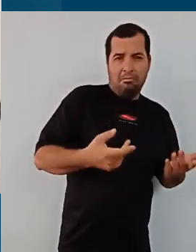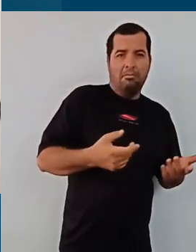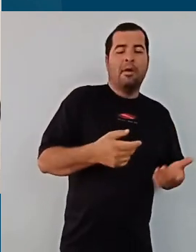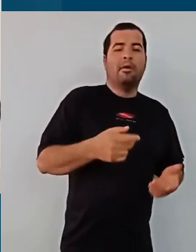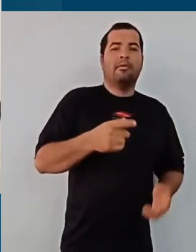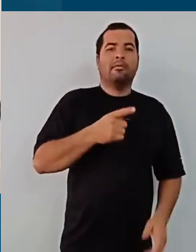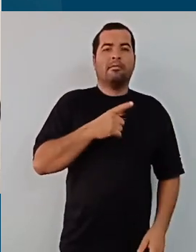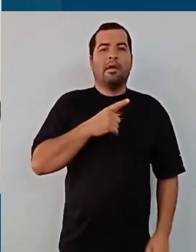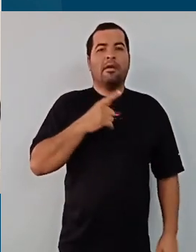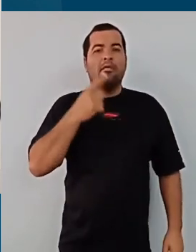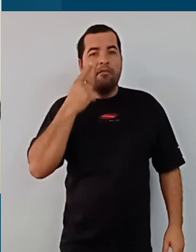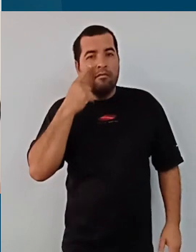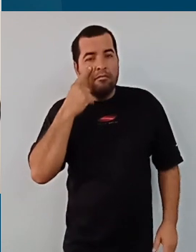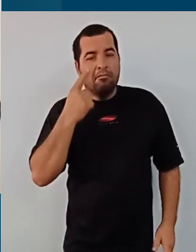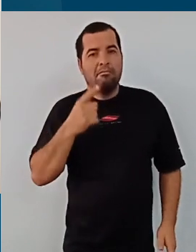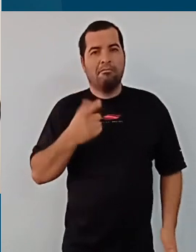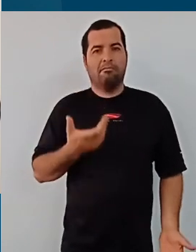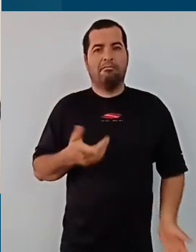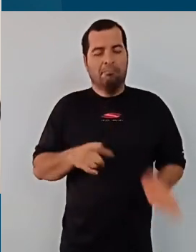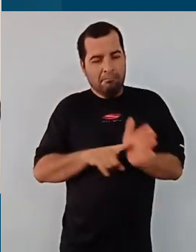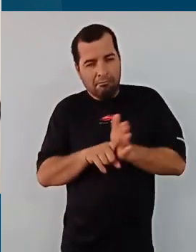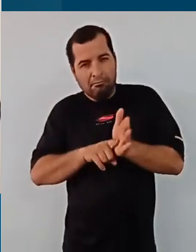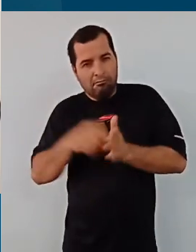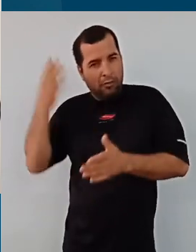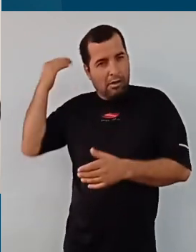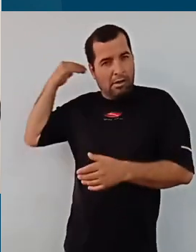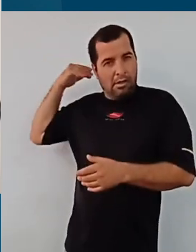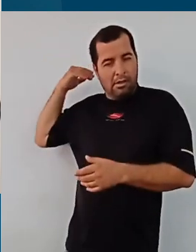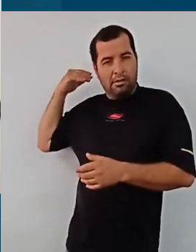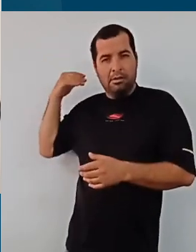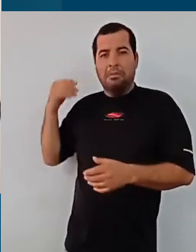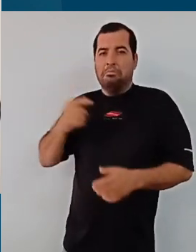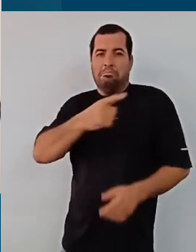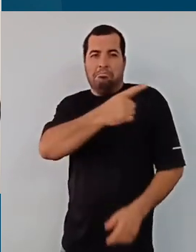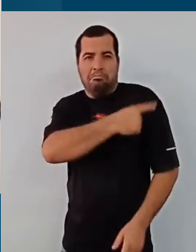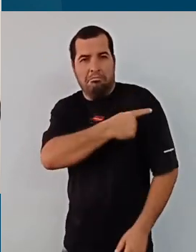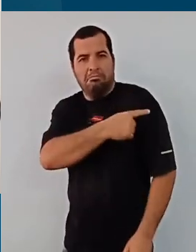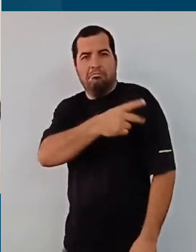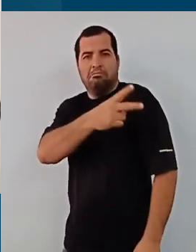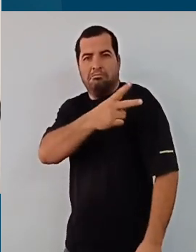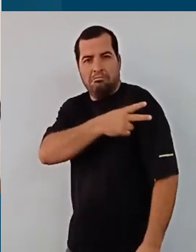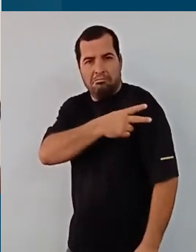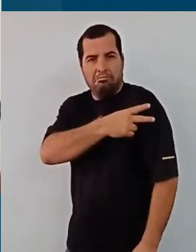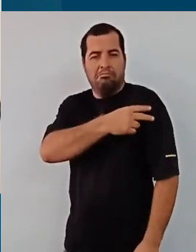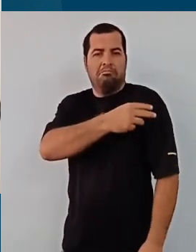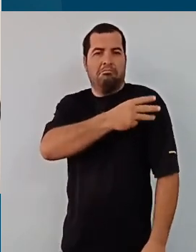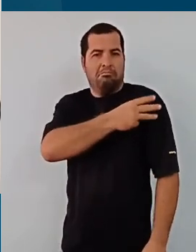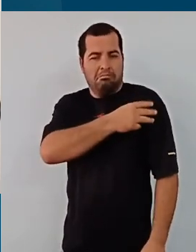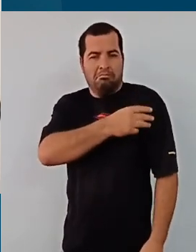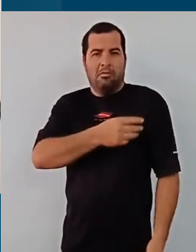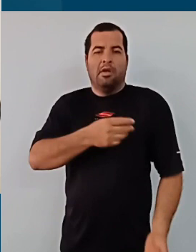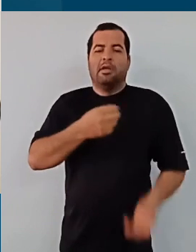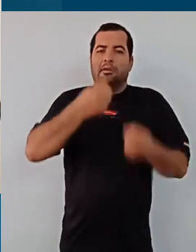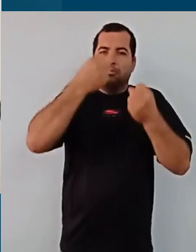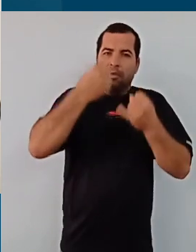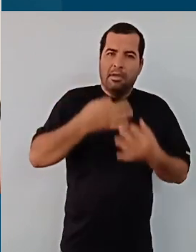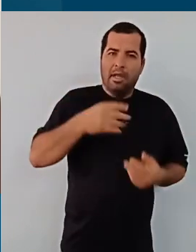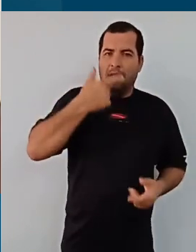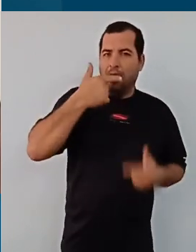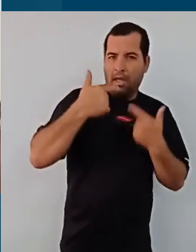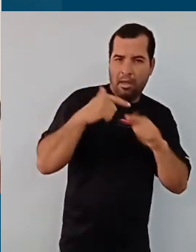verificando, mesmo, por exemplo, nos anos iniciais do ensino fundamental, ao tratar da área de linguagens,